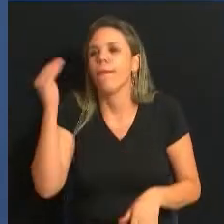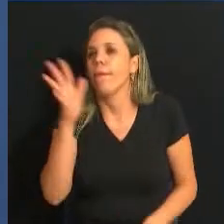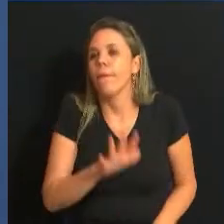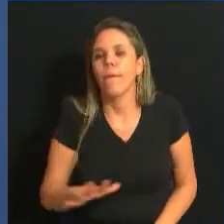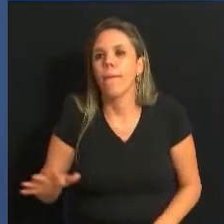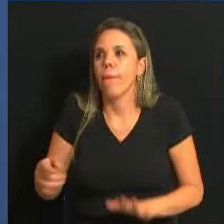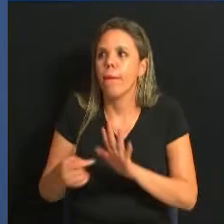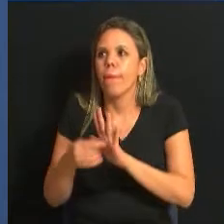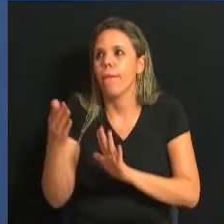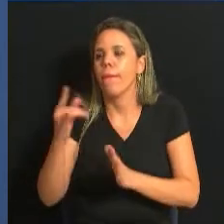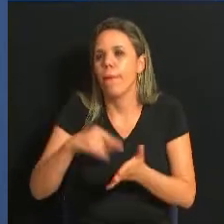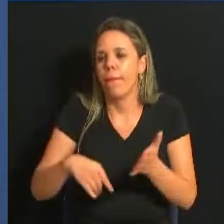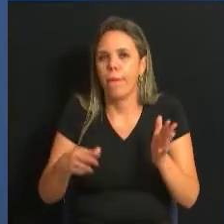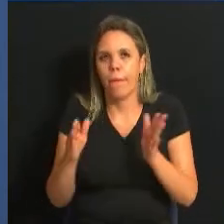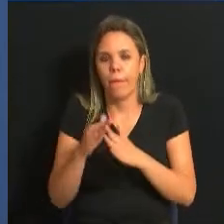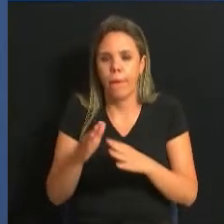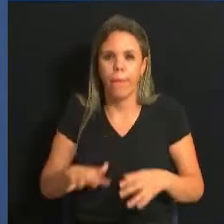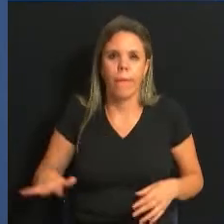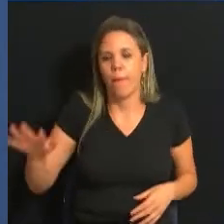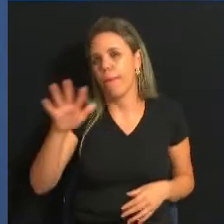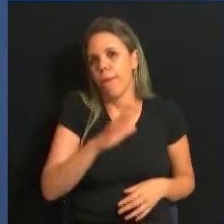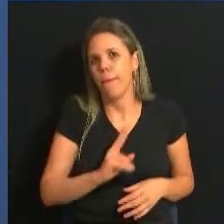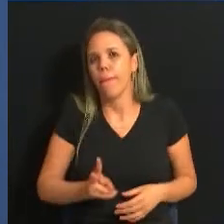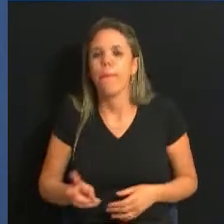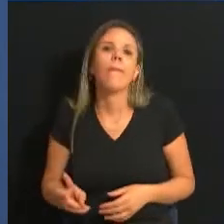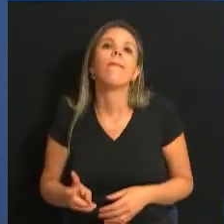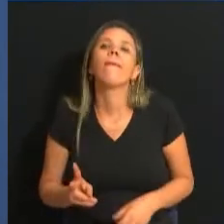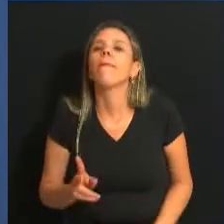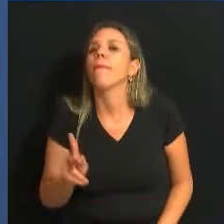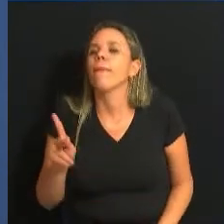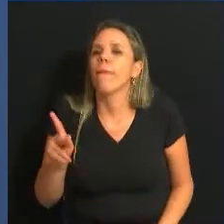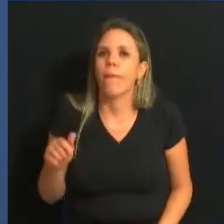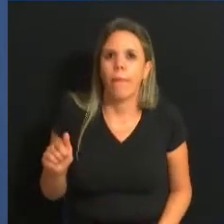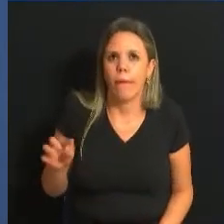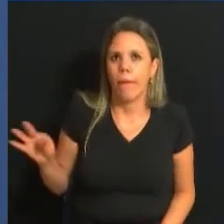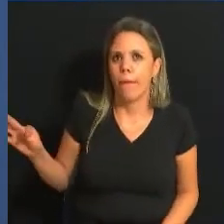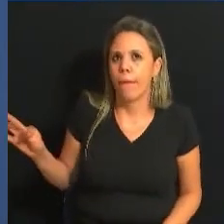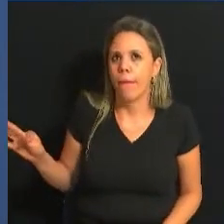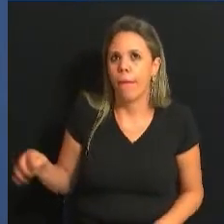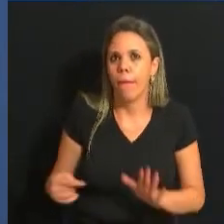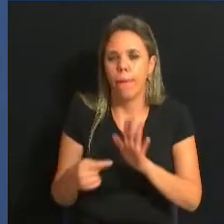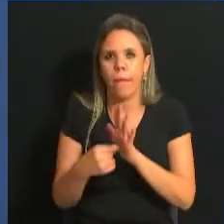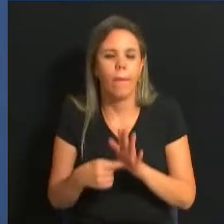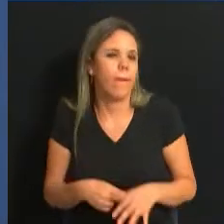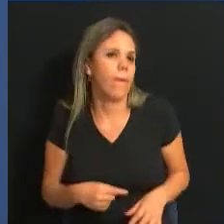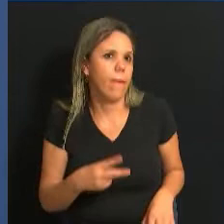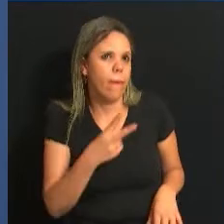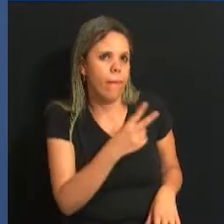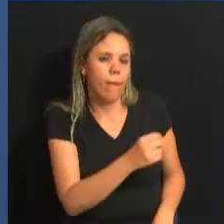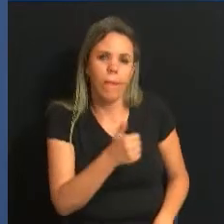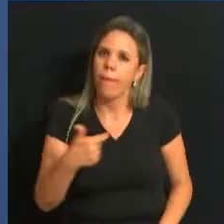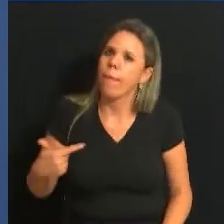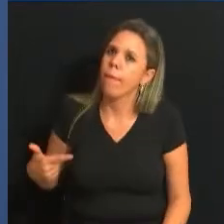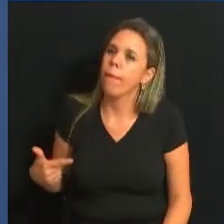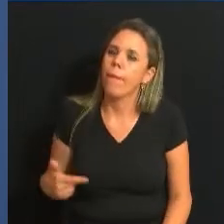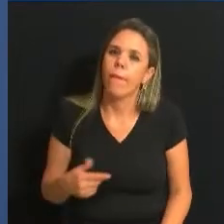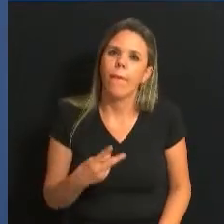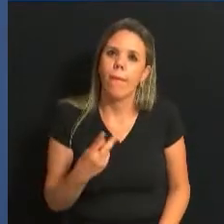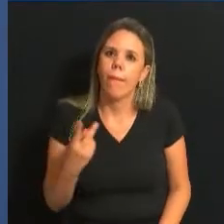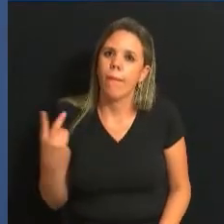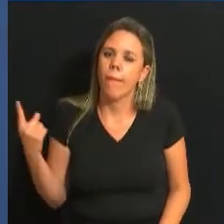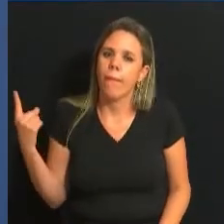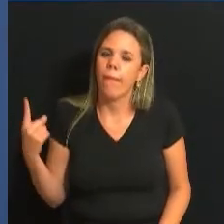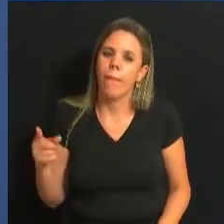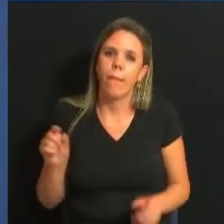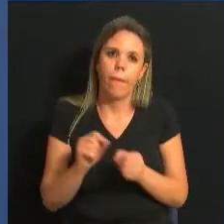Amostra de Domicílios Contínua, que é o PNAD Contínua, que é uma amostra que vem desde 2012 a 2021, que é feita